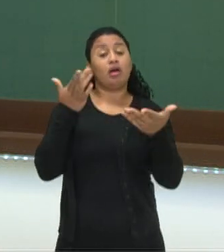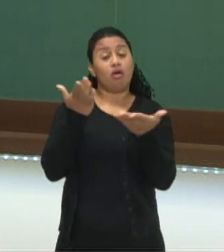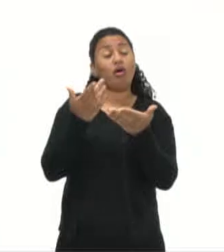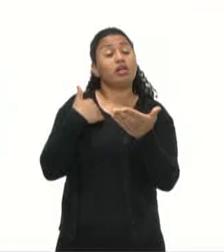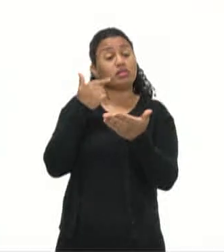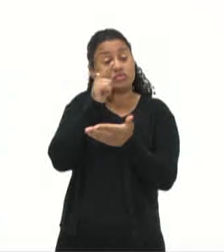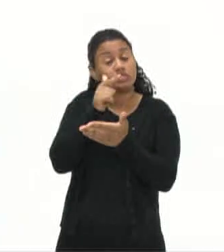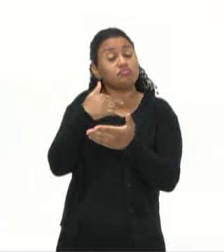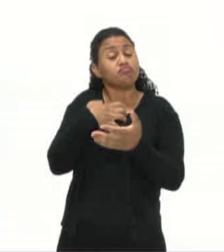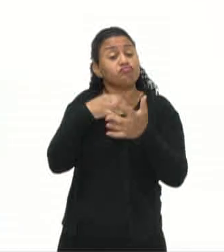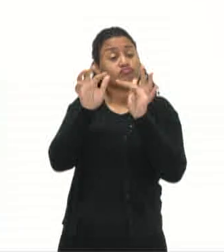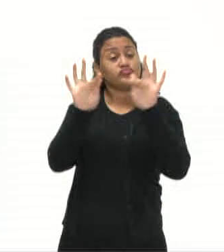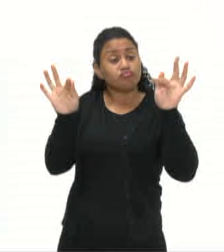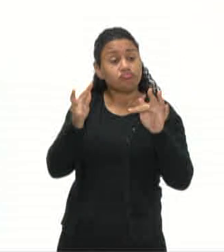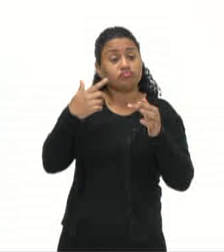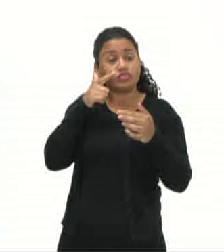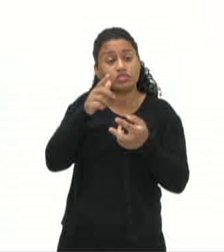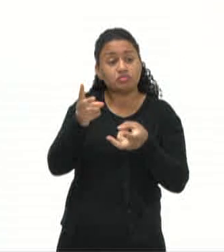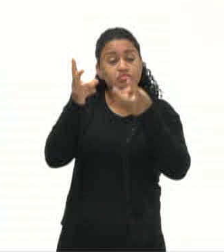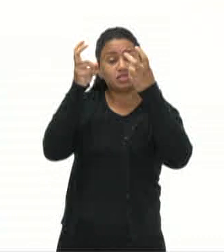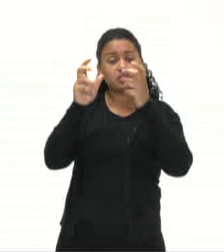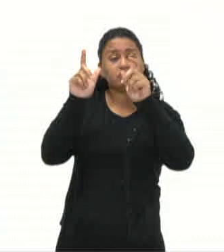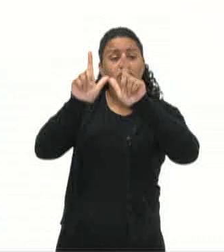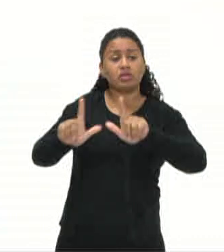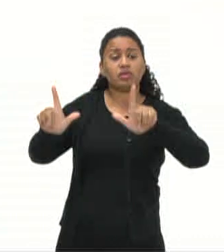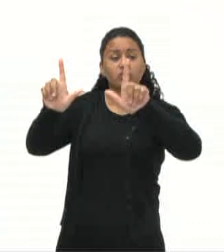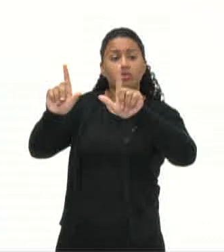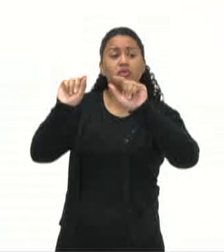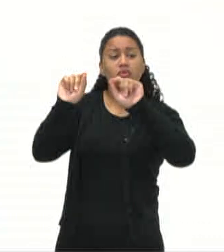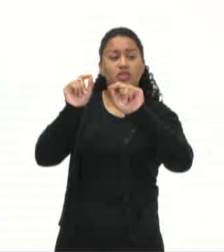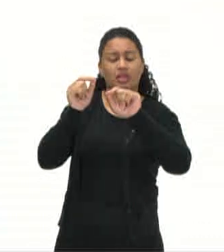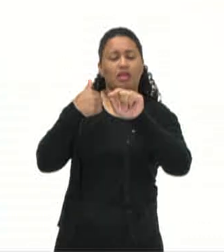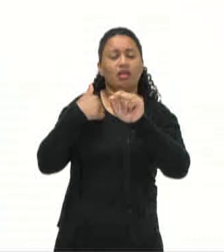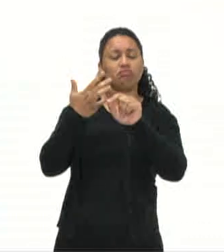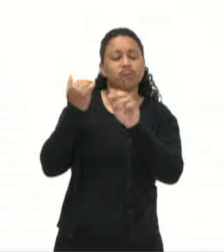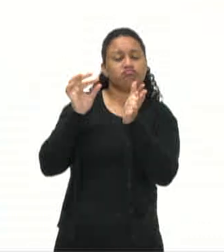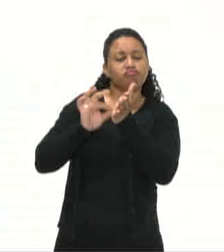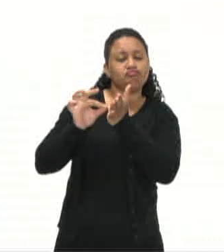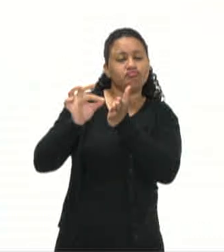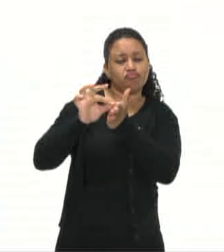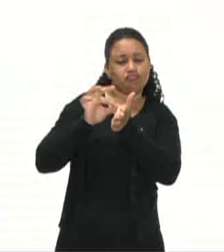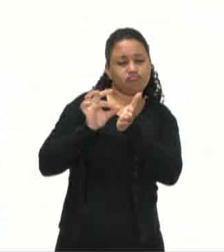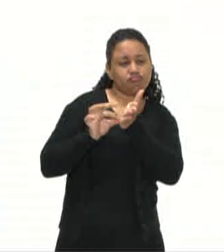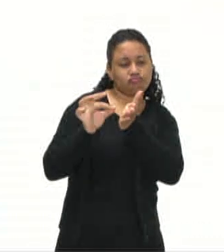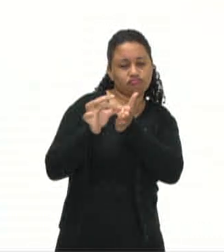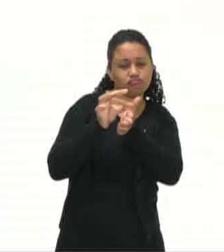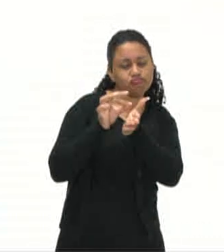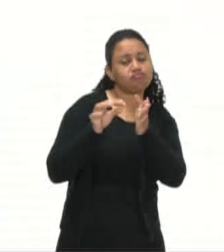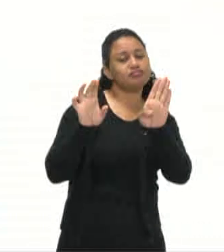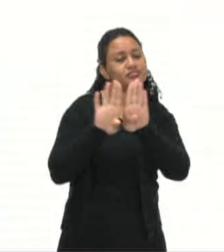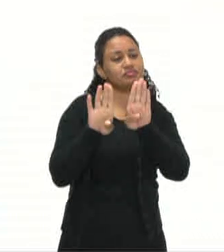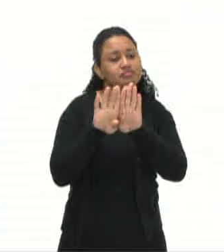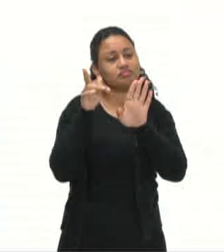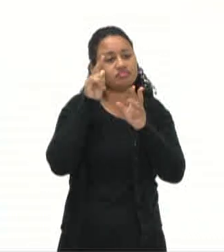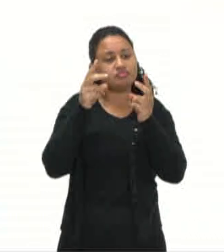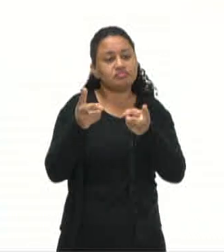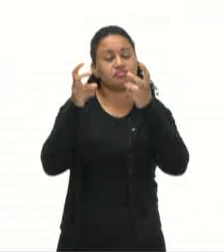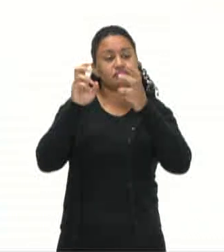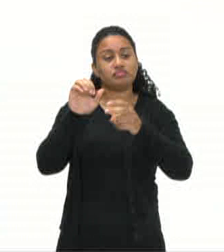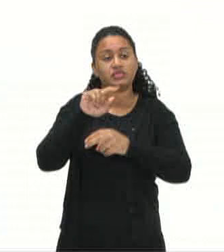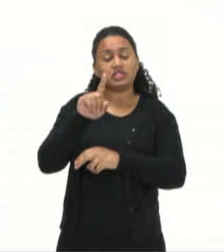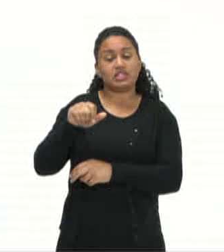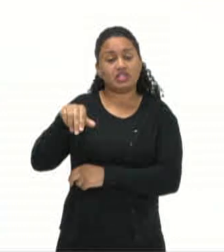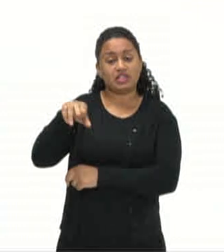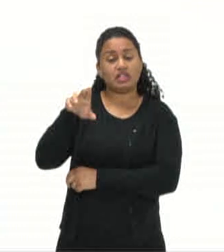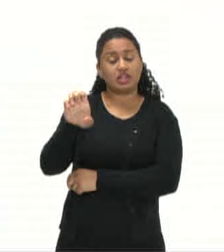expressamente uma grande influência de Georges Seurat, que era o pai do pontilhismo, que já vimos em outras aulas, e nós também estamos vendo aqui Paul Cézanne,